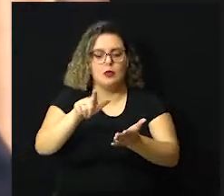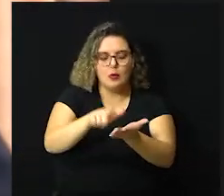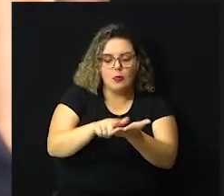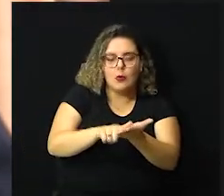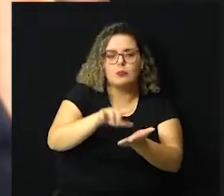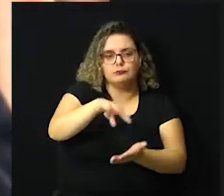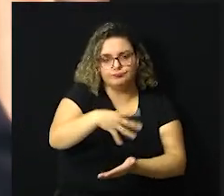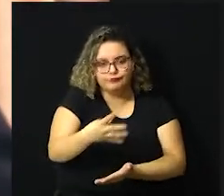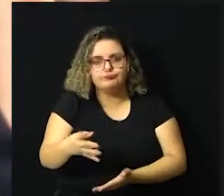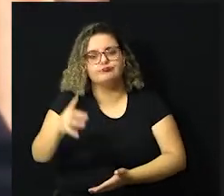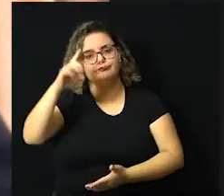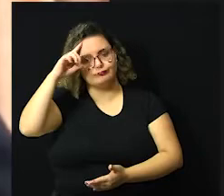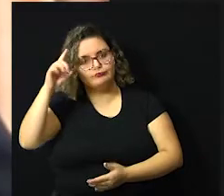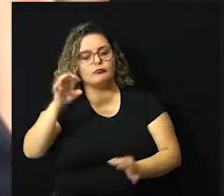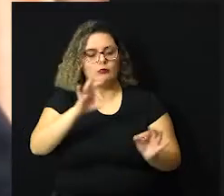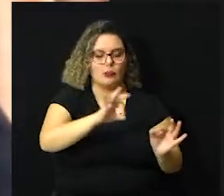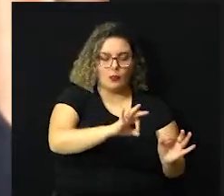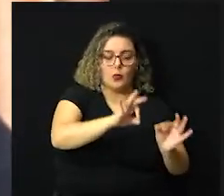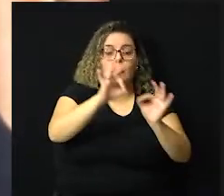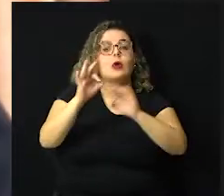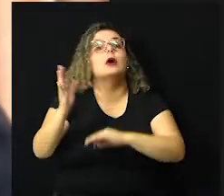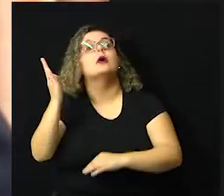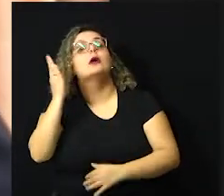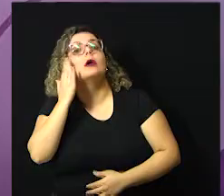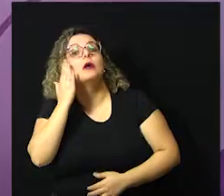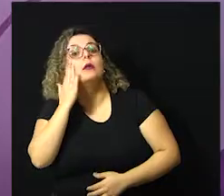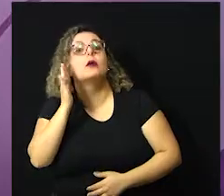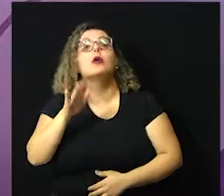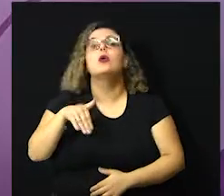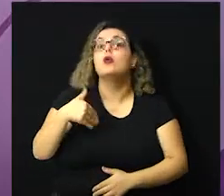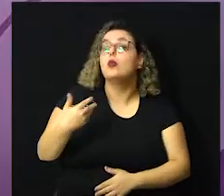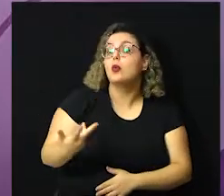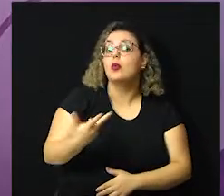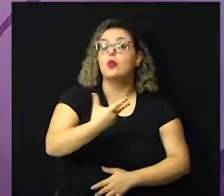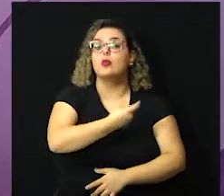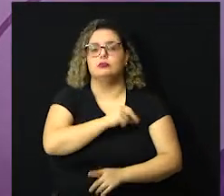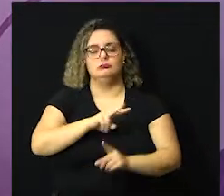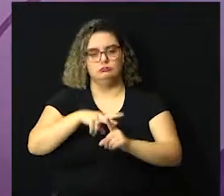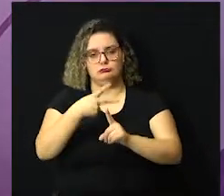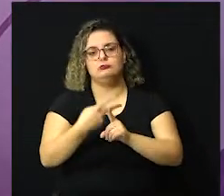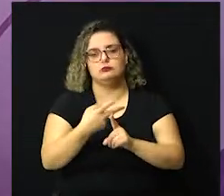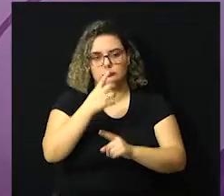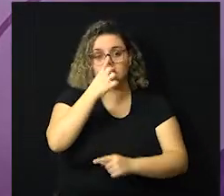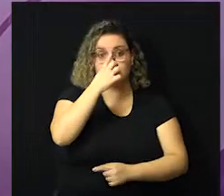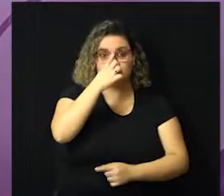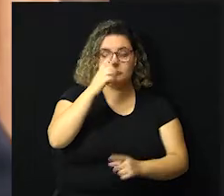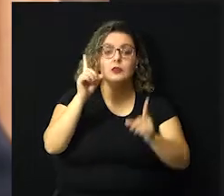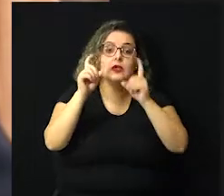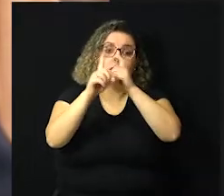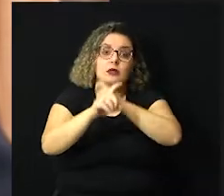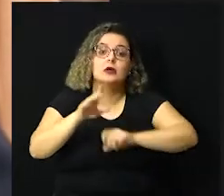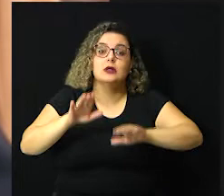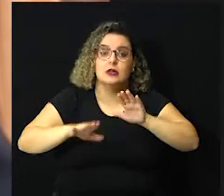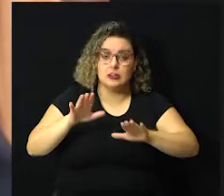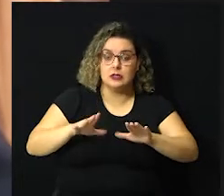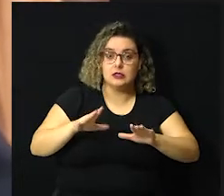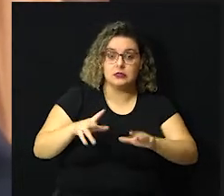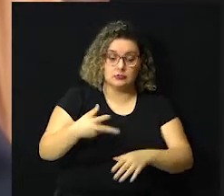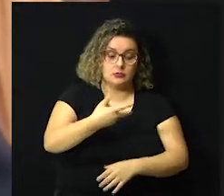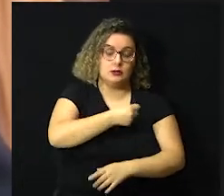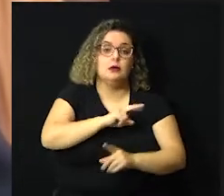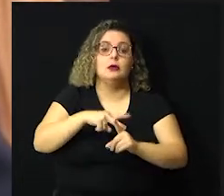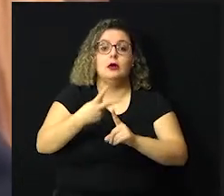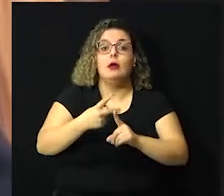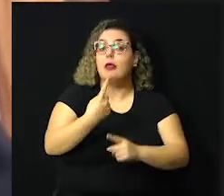de vacinação, acompanhasse, soubesse quando que seria a dose de reforço. A dificuldade é que, às vezes, a dose de reforço vai